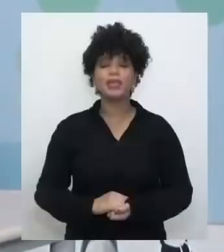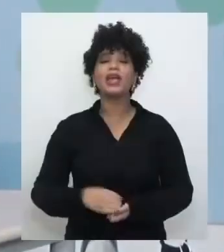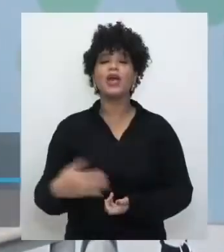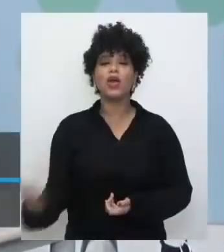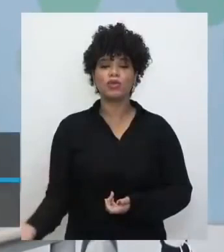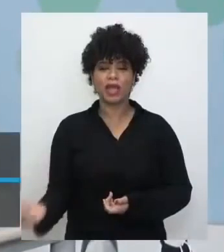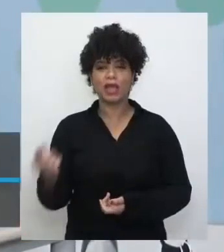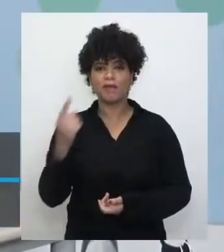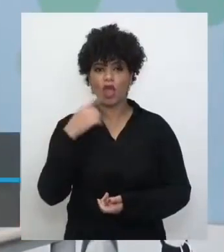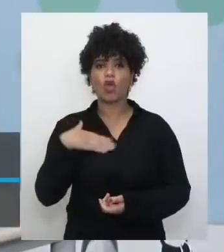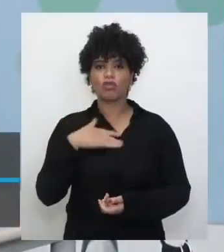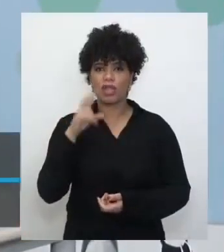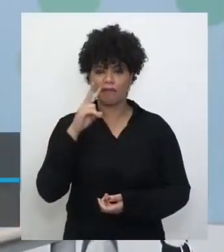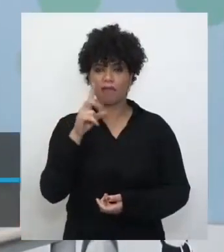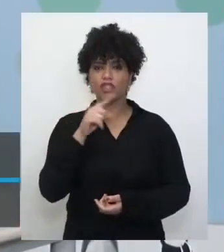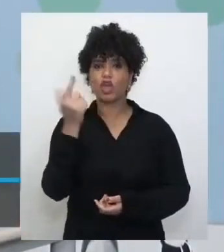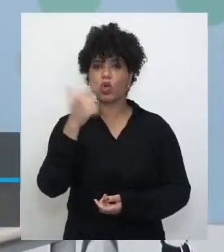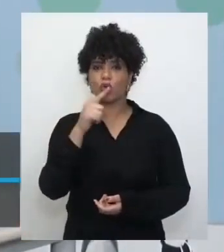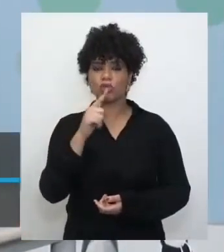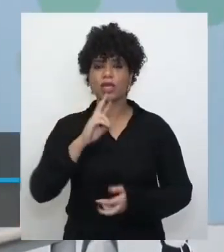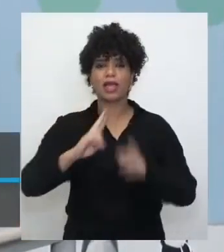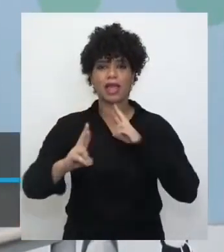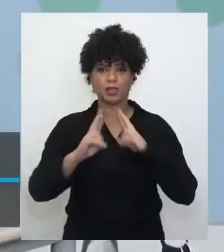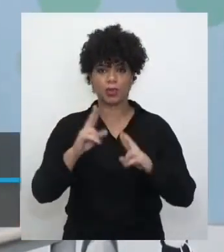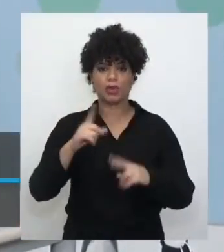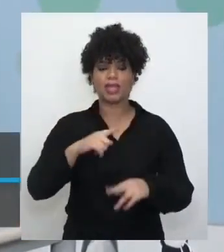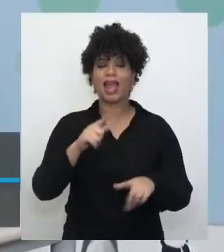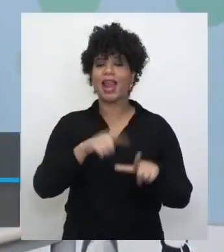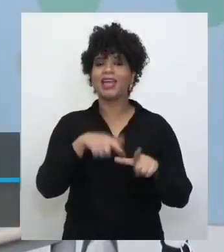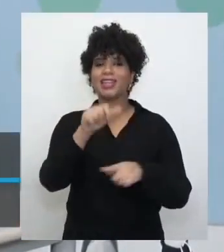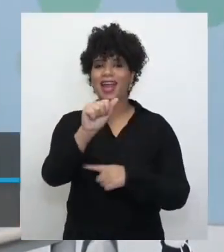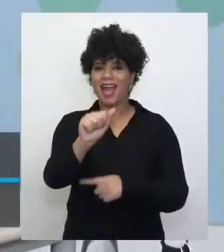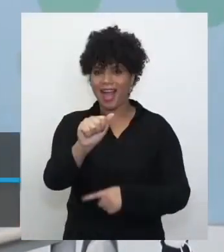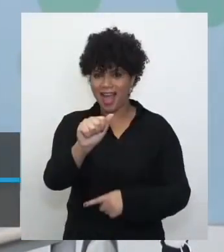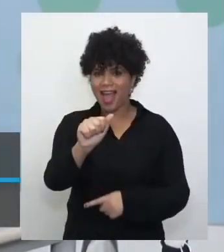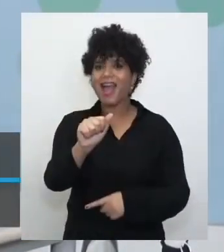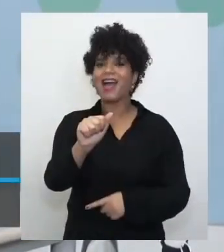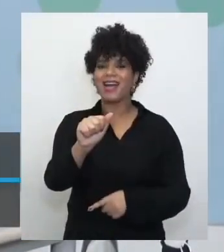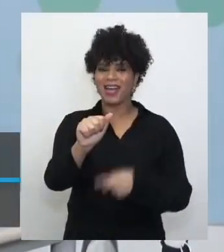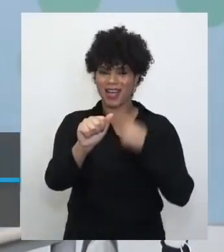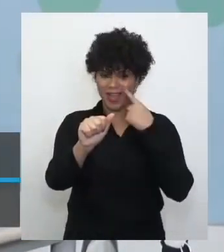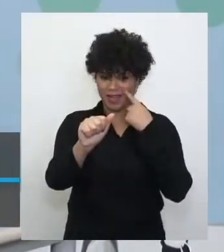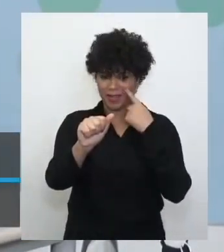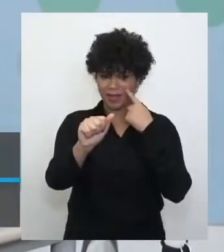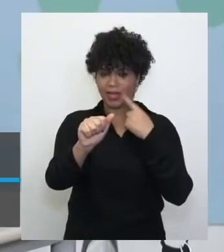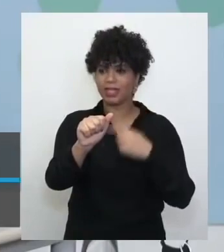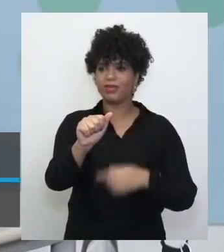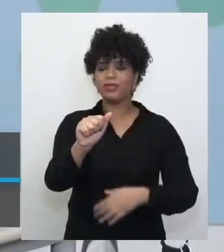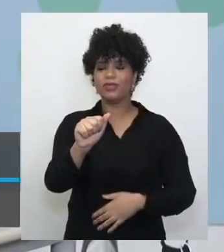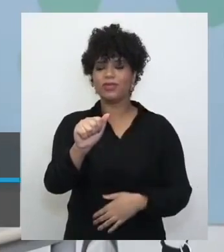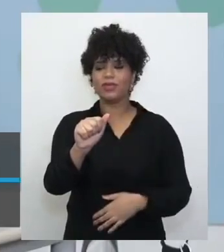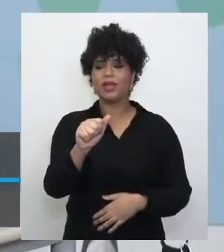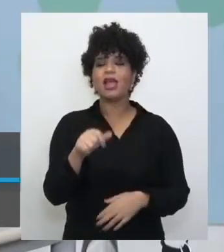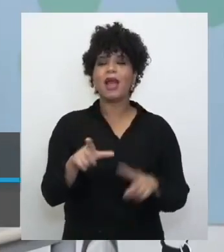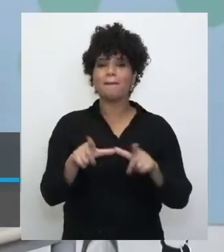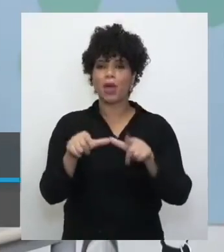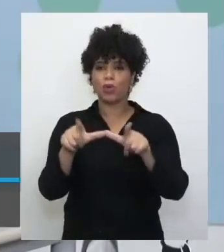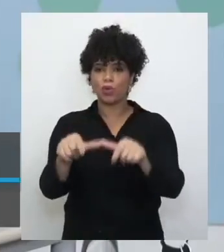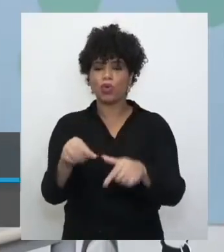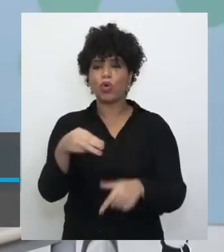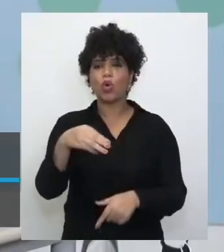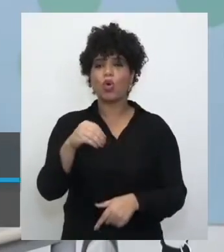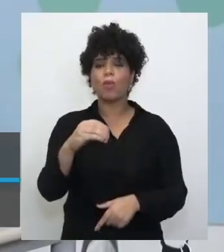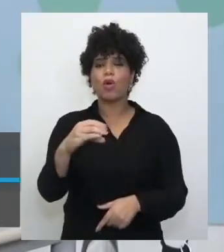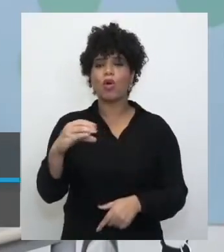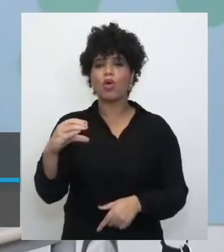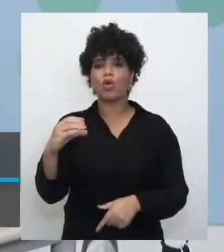Olha, gostei de ver, conseguiram colocar a resposta lá, que é o A, isso mesmo. Então, um abraço pessoal da Sul 1, de Bauru, de Mococa e